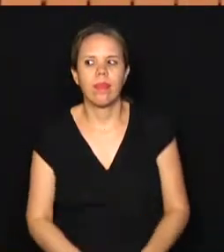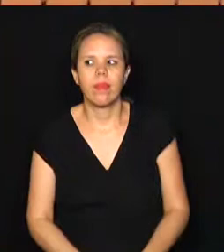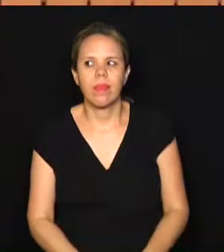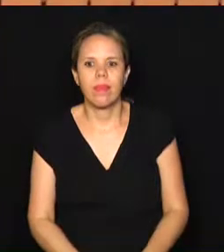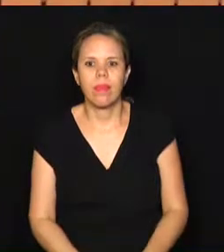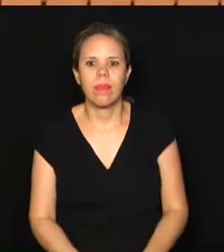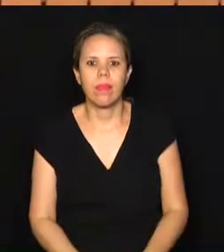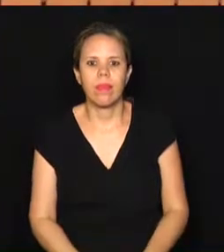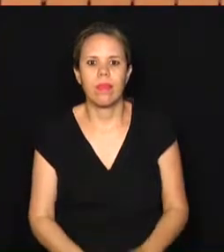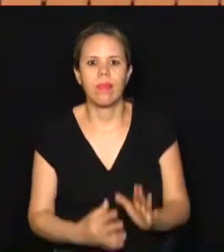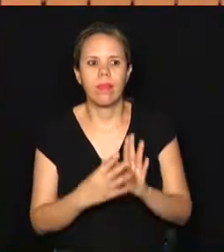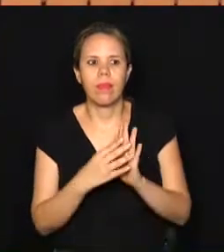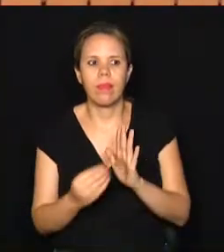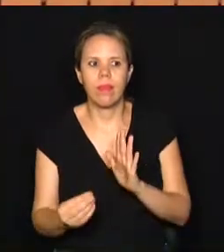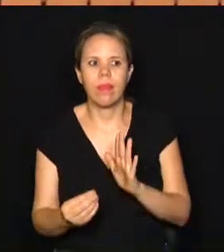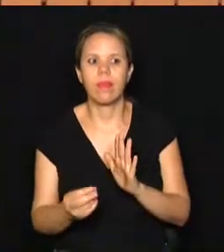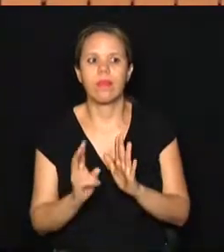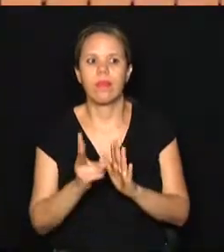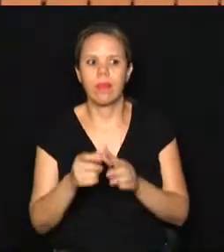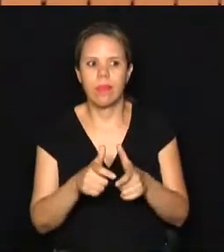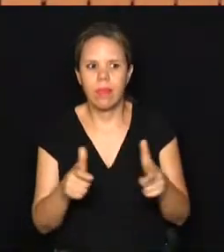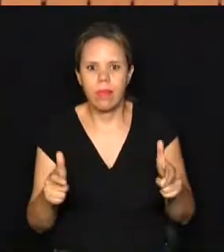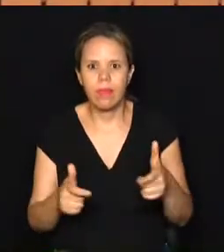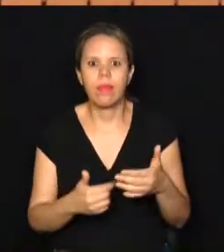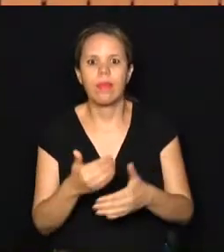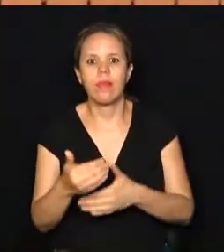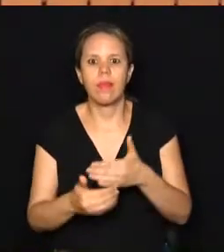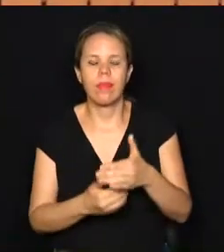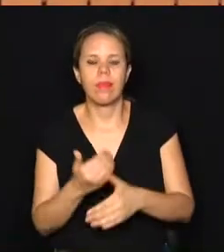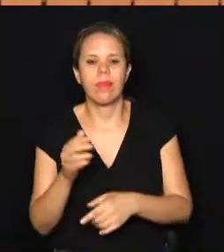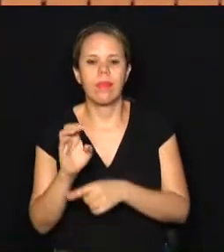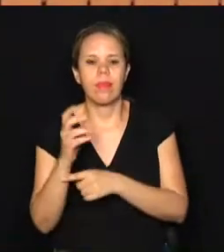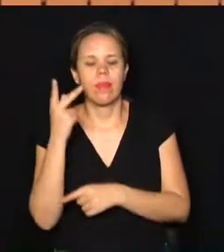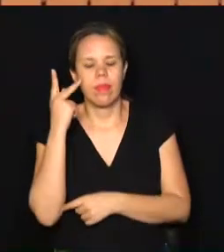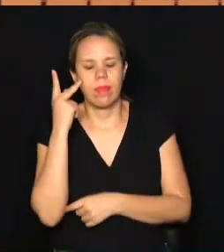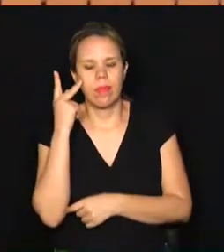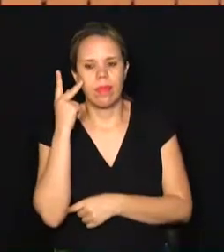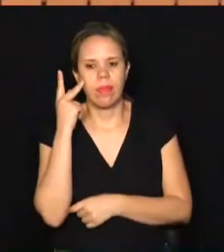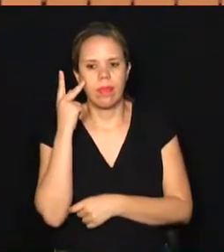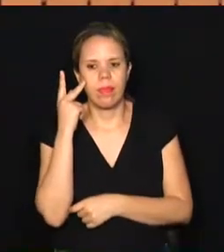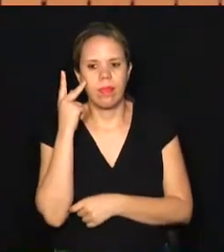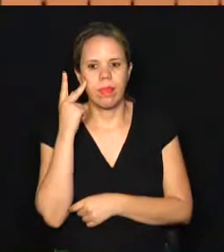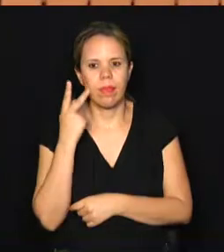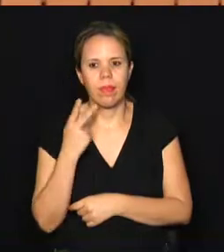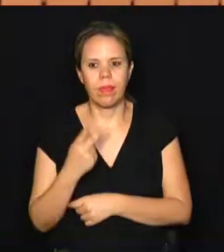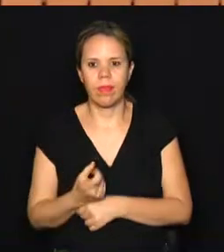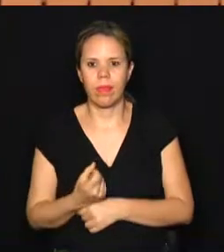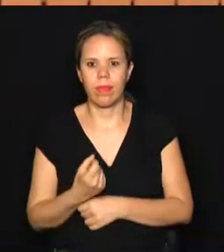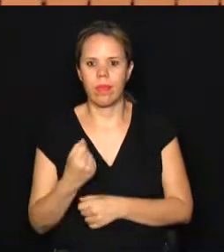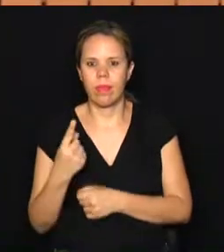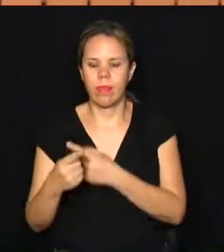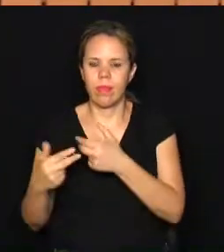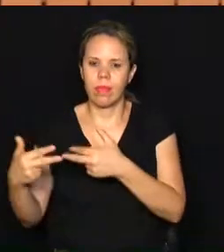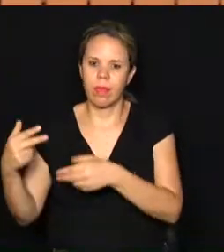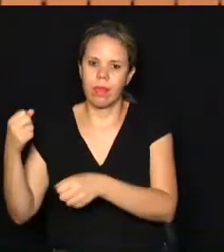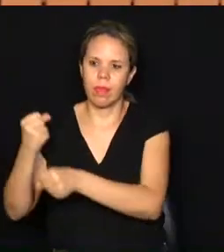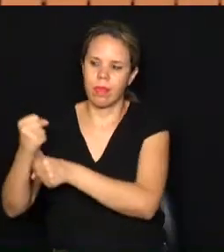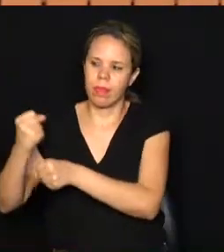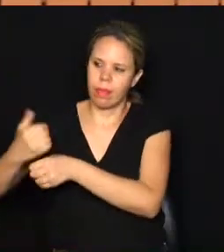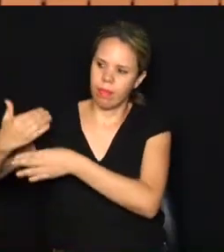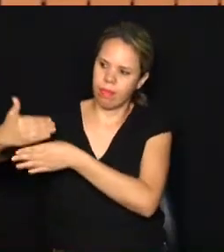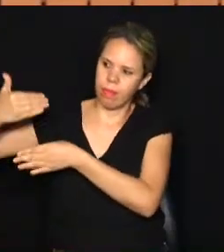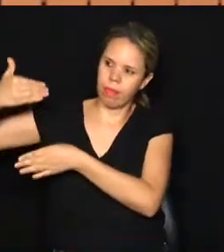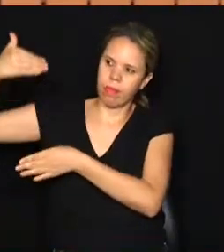esse modelo que vem predominando no estado de São Paulo, dessas grandes obras de barramentos. Nós temos a